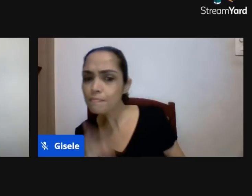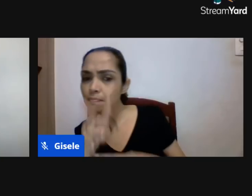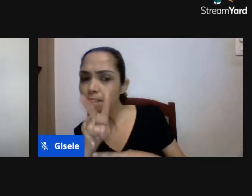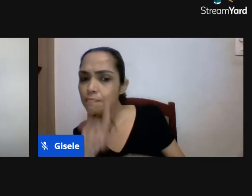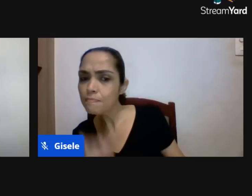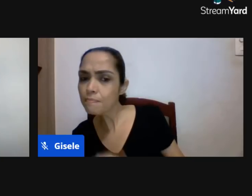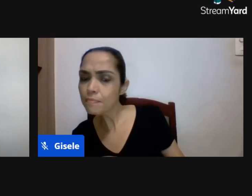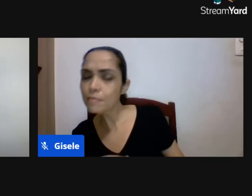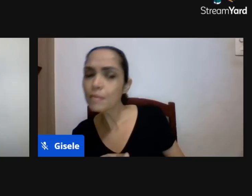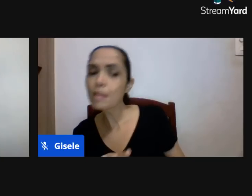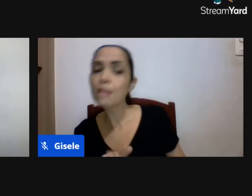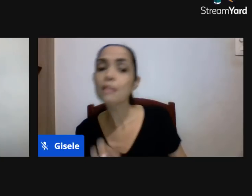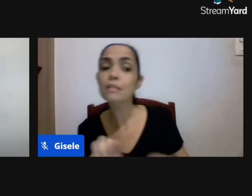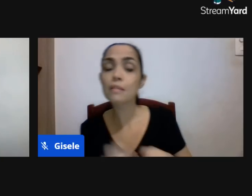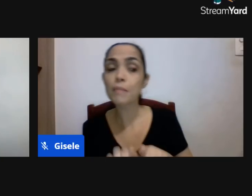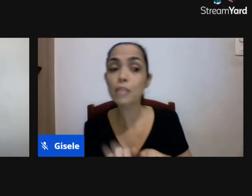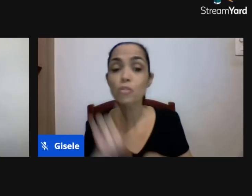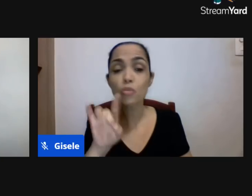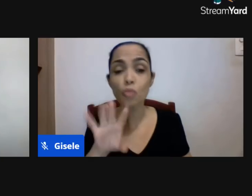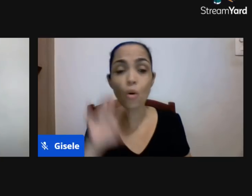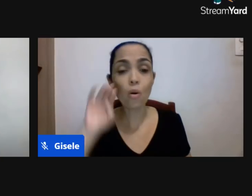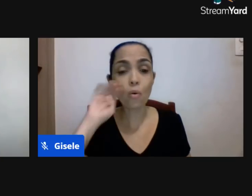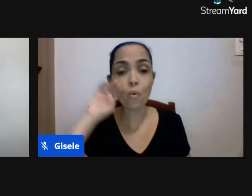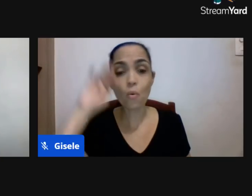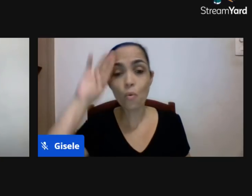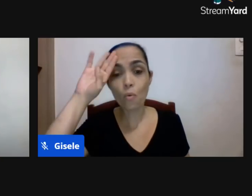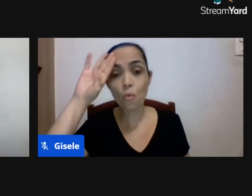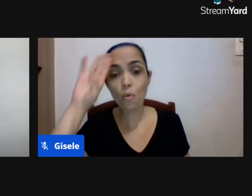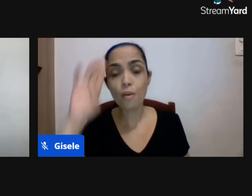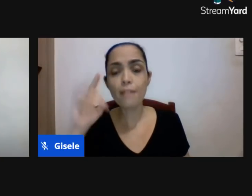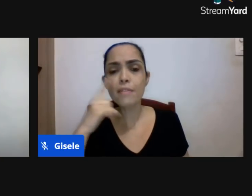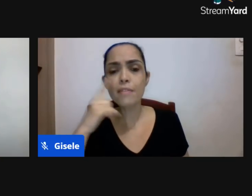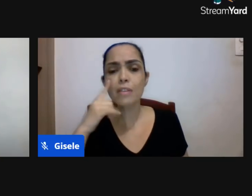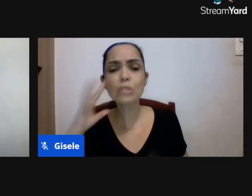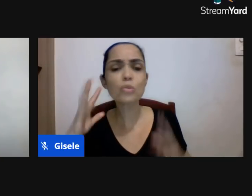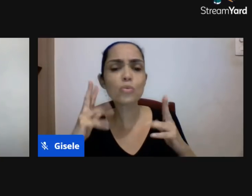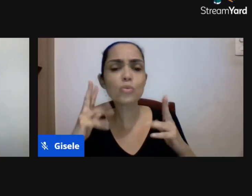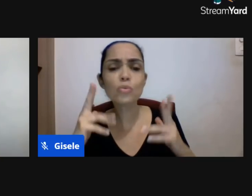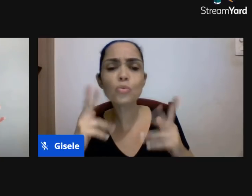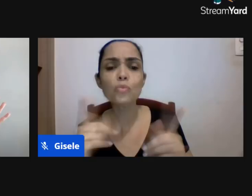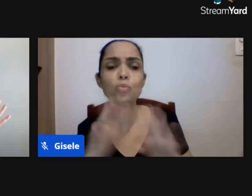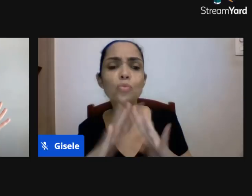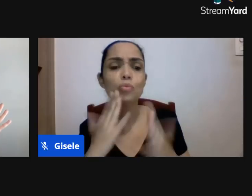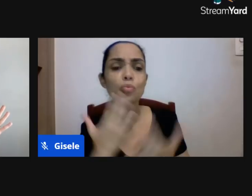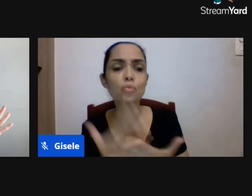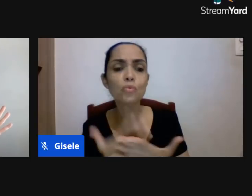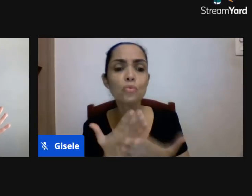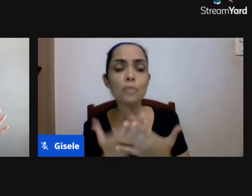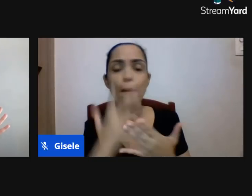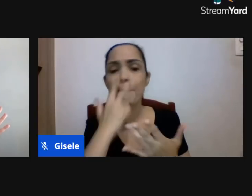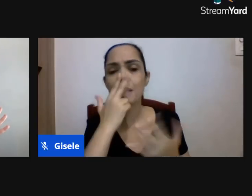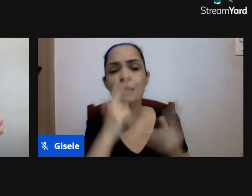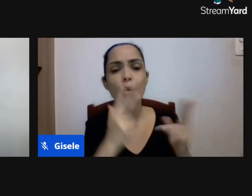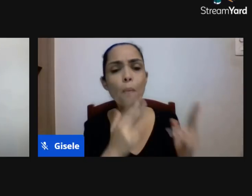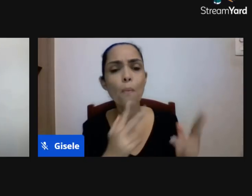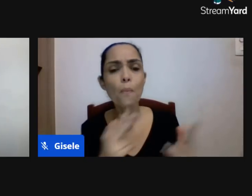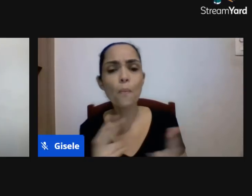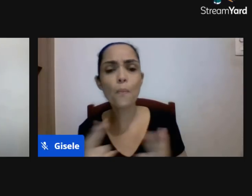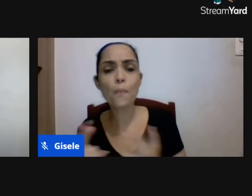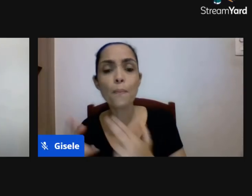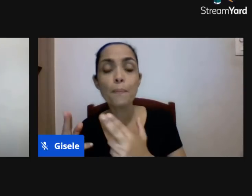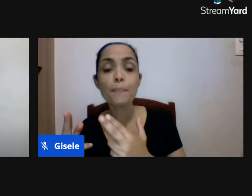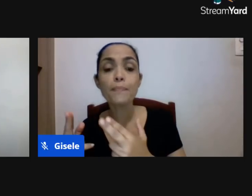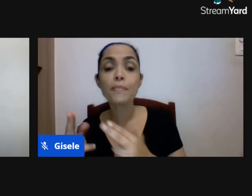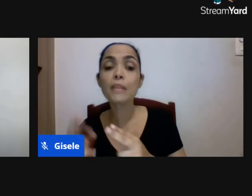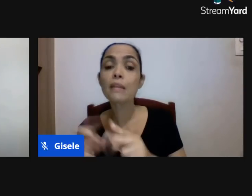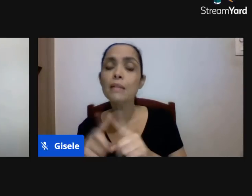forma isolada, se você aferir a temperatura de todo mundo na escola, você vai estar todo mundo com a temperatura normal. Mas a pessoa